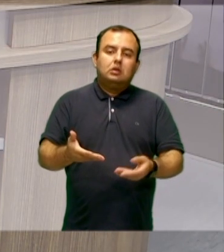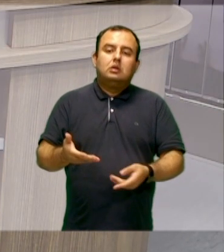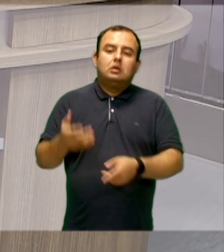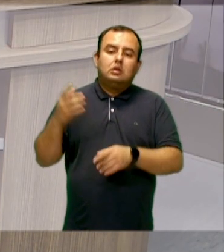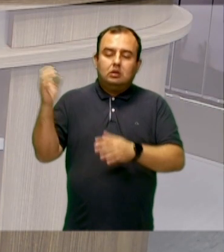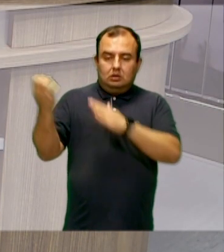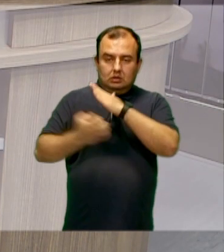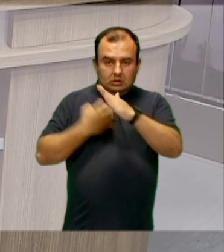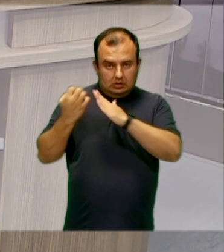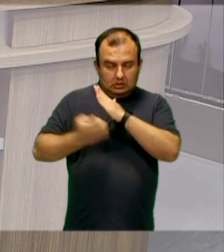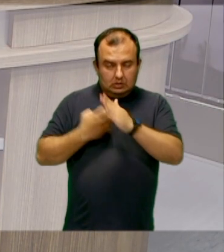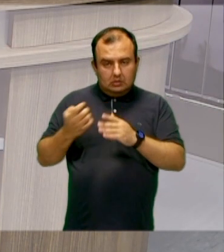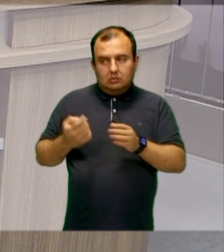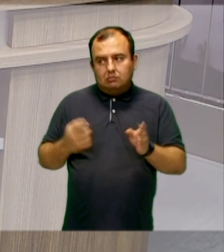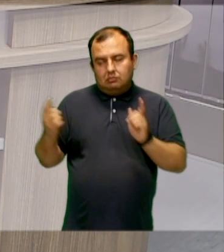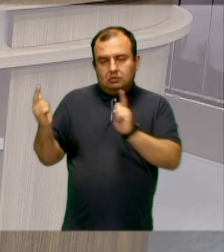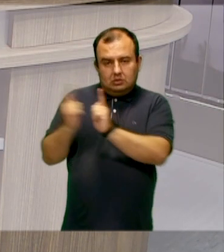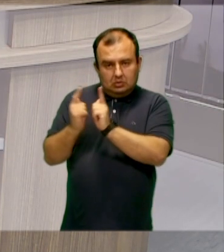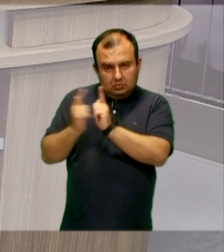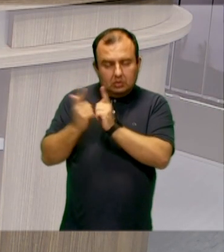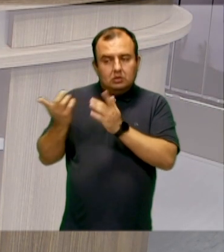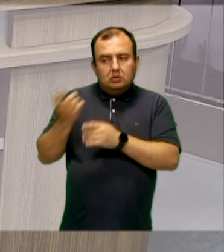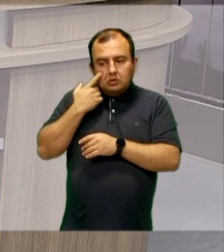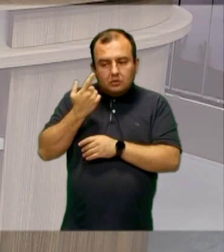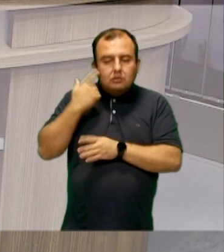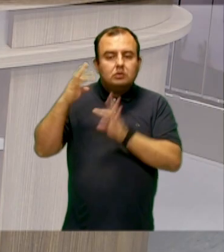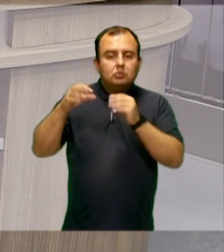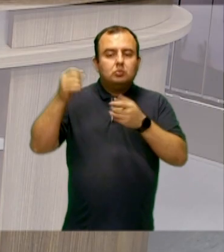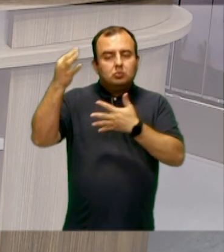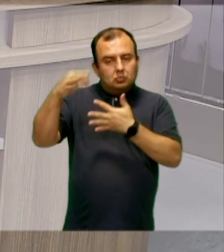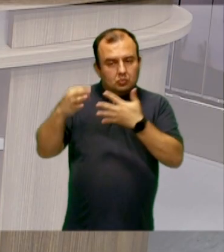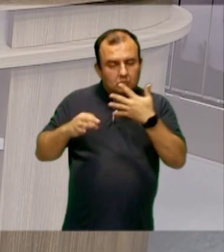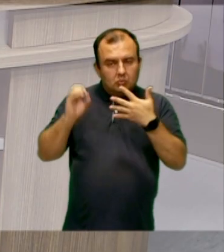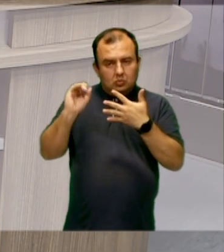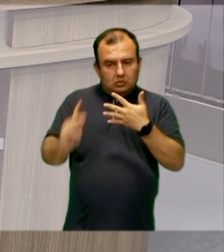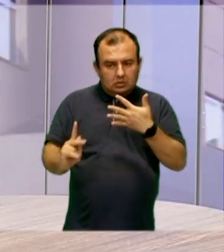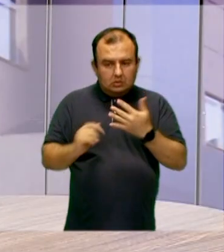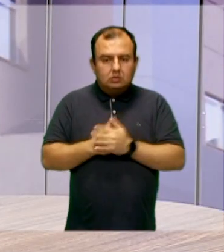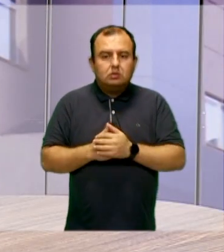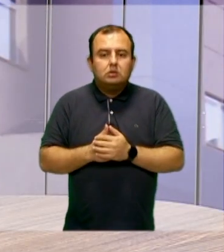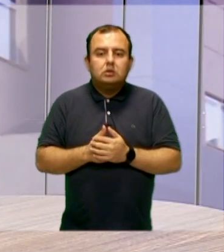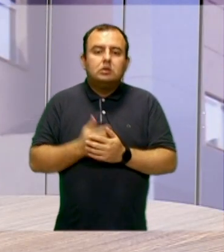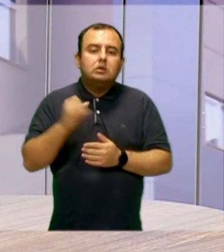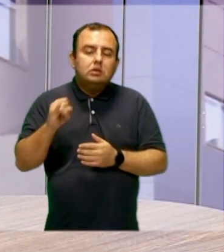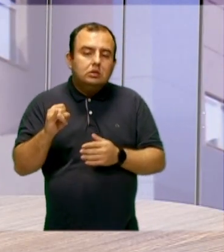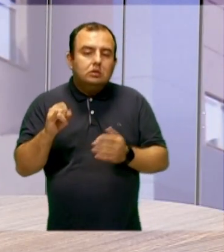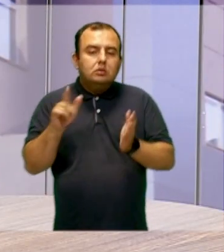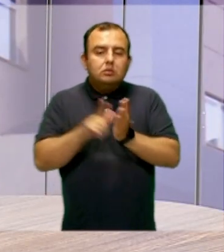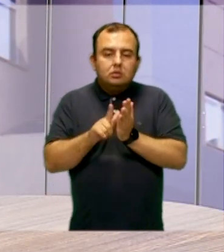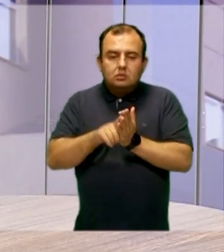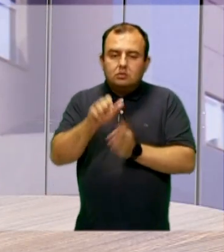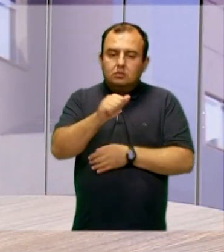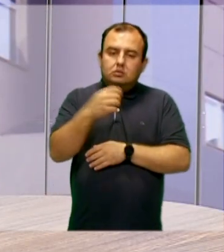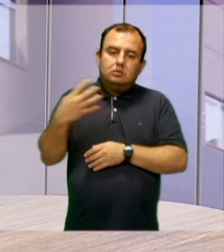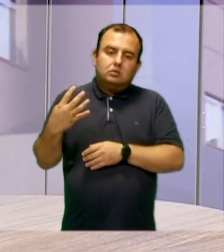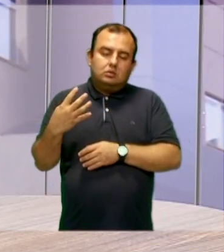a empresa recepciona, ela confere, por exemplo, se a folha A4 que chegou é da gramatura que se pediu,